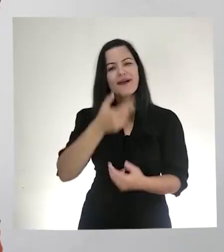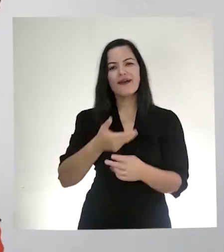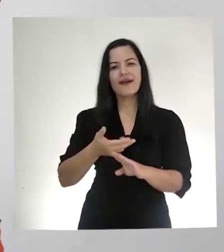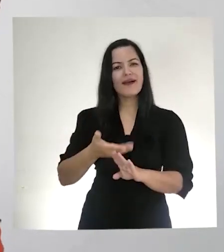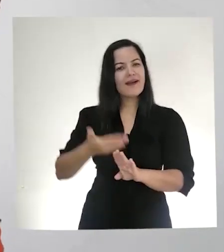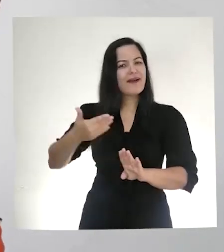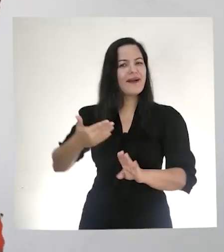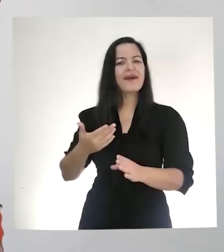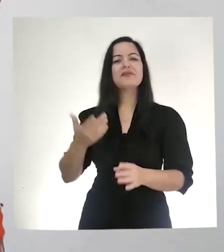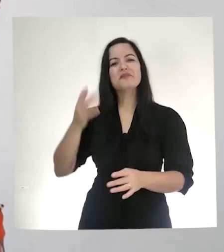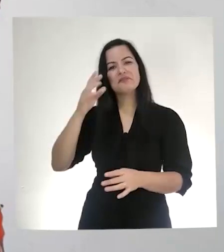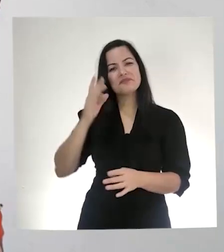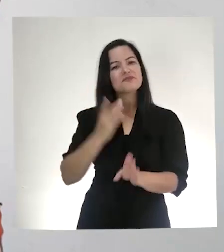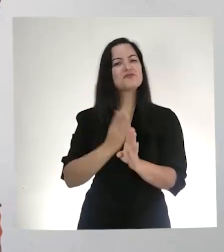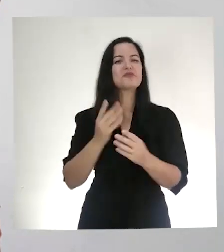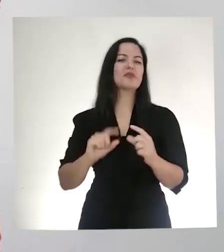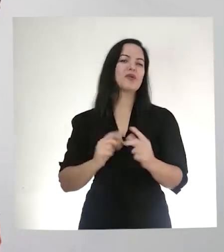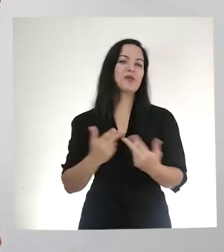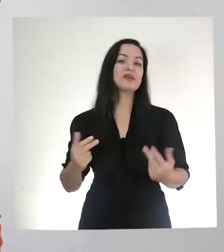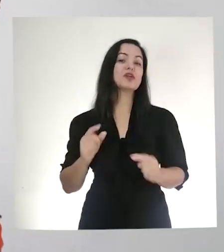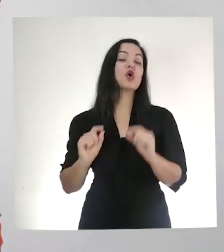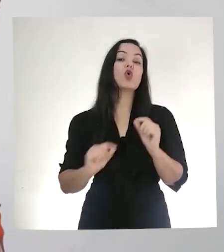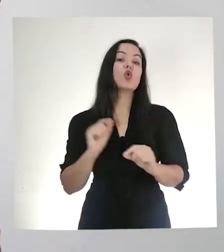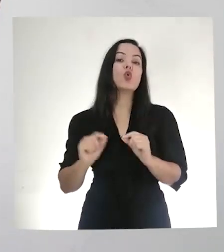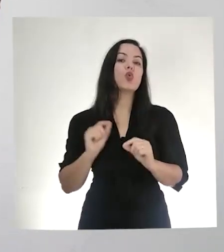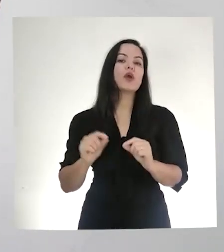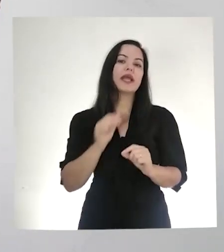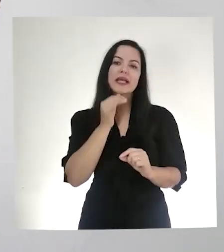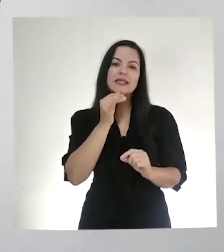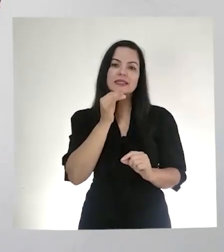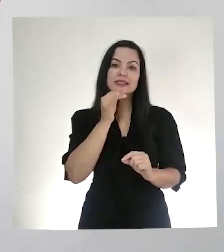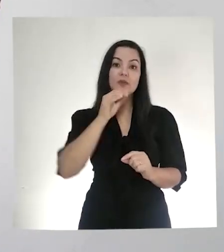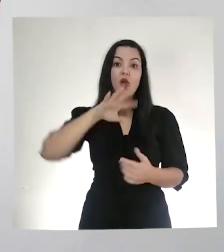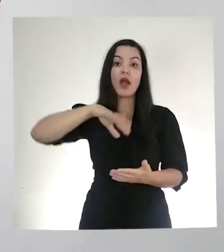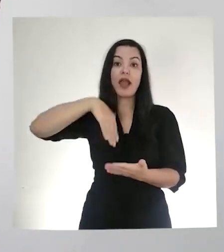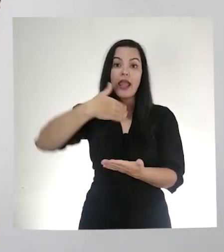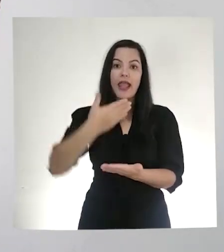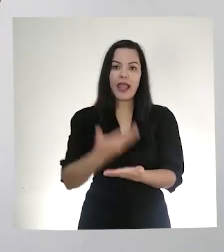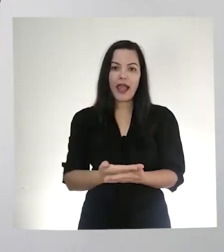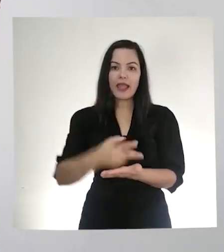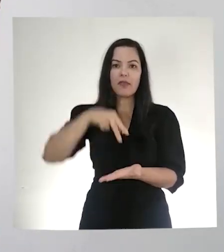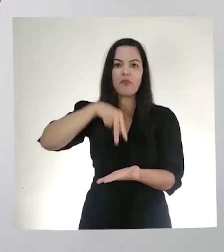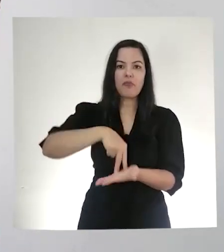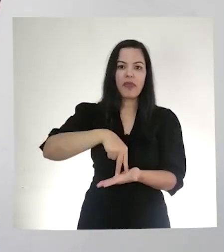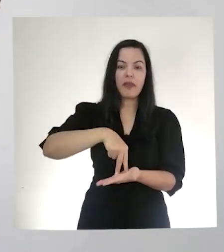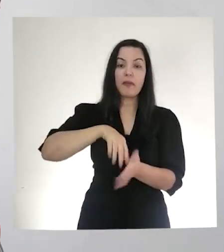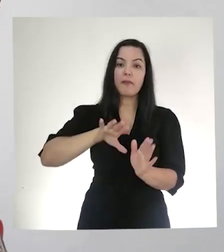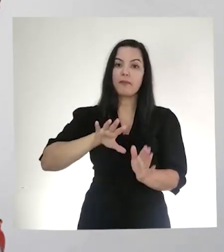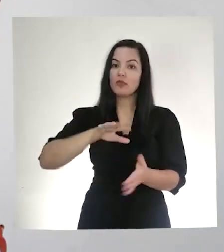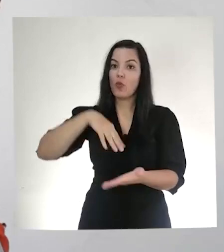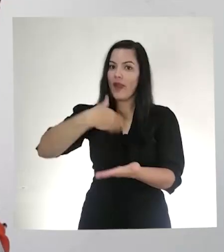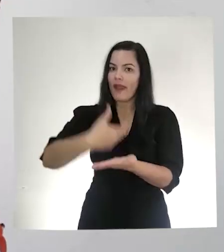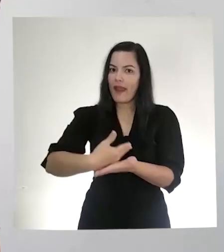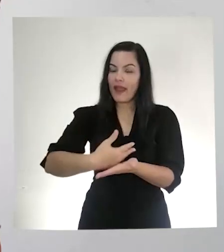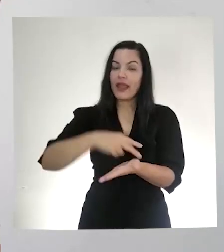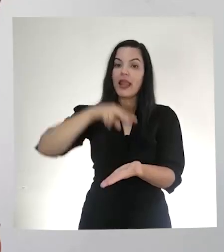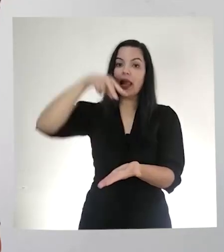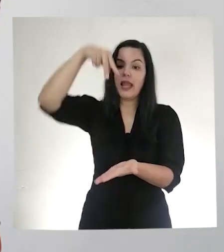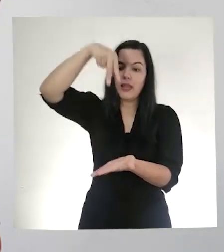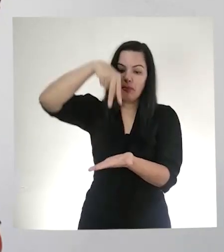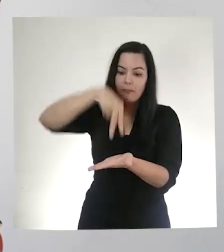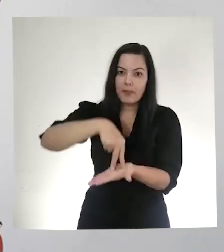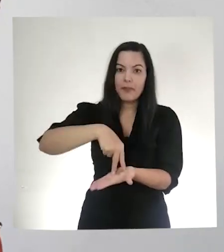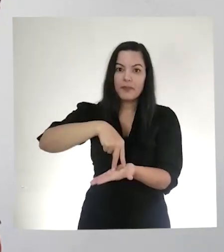tudo isso. O que cai em pé e corre deitado? Essa é muito fácil. Quero